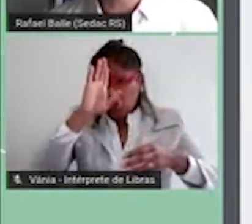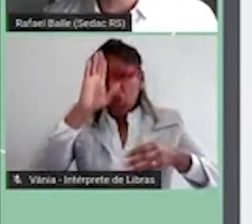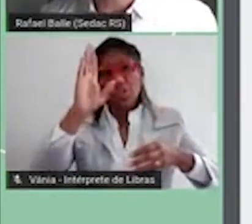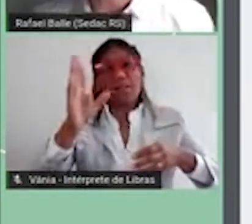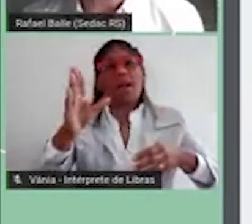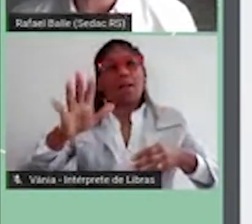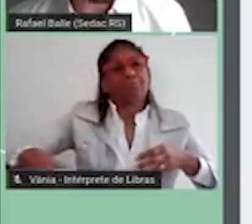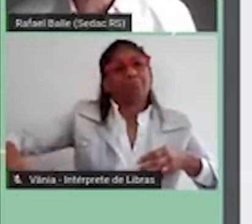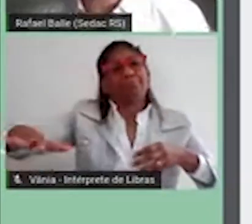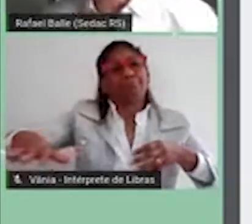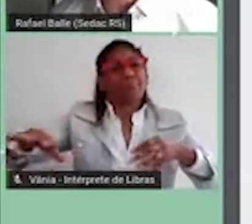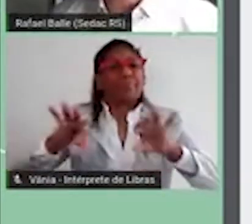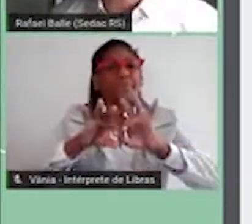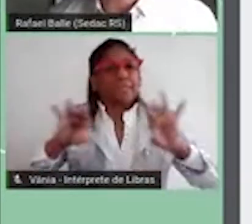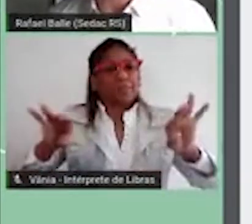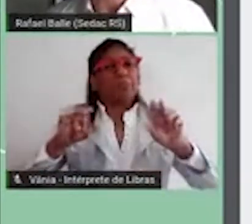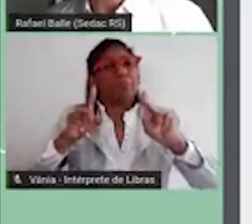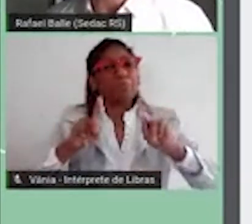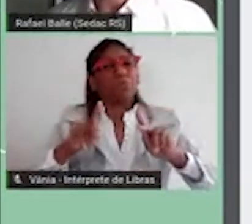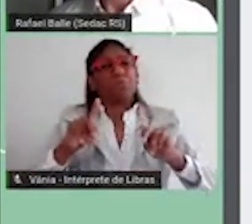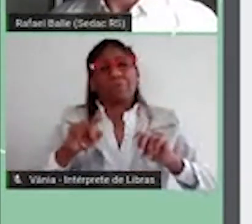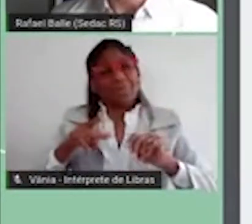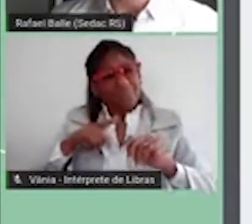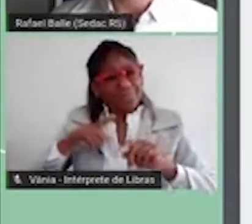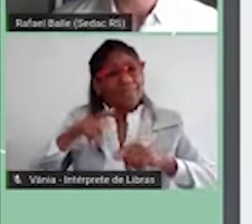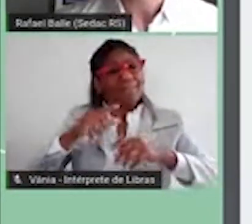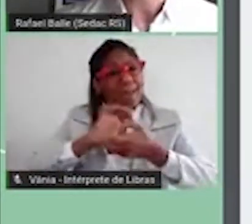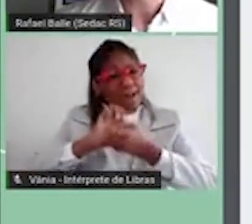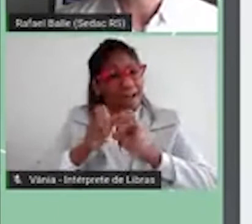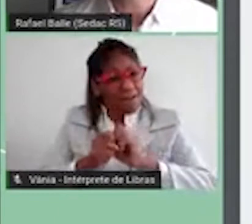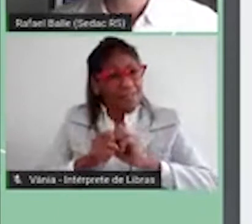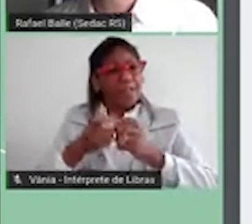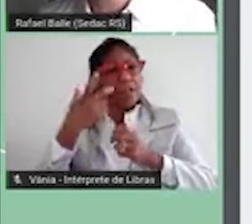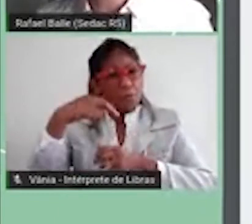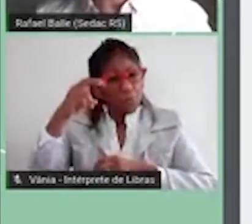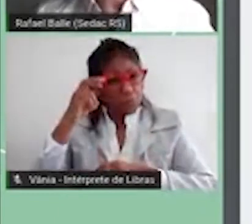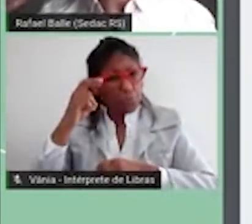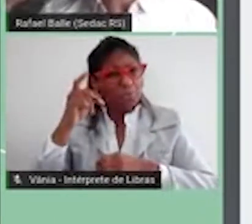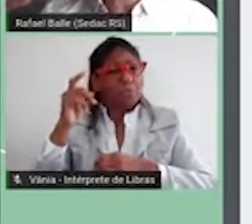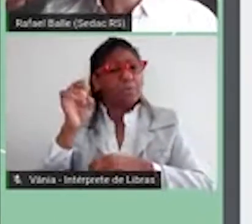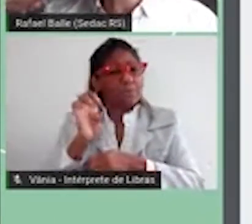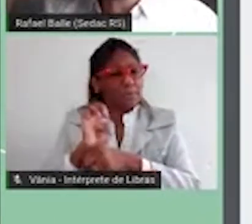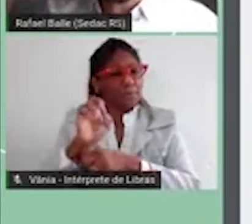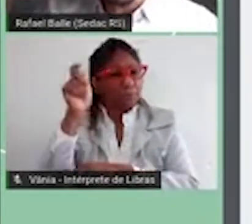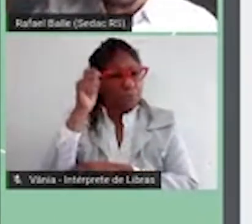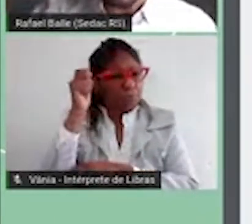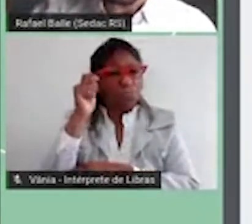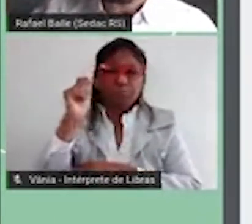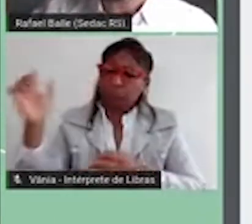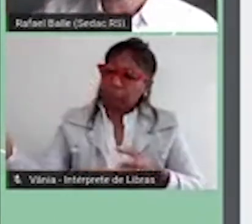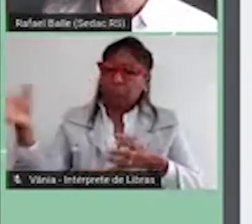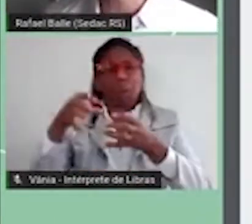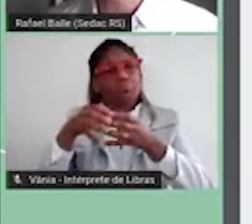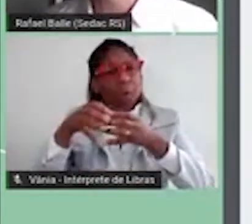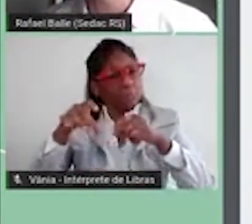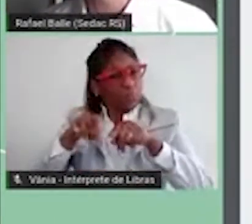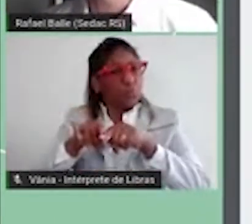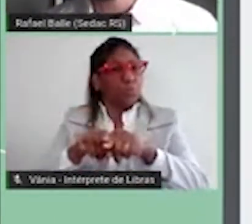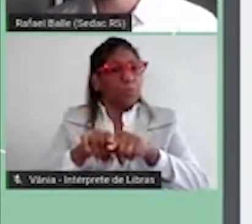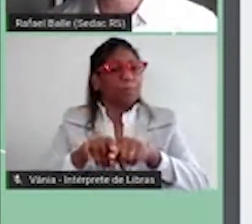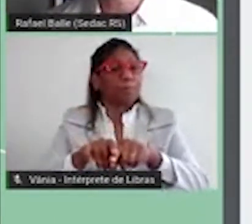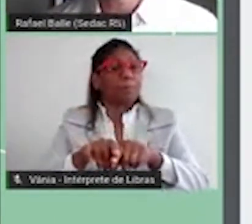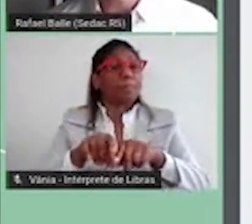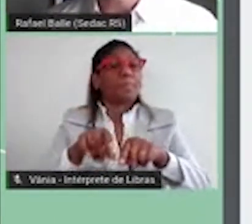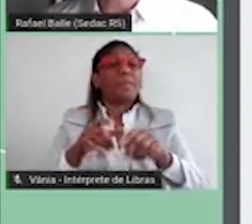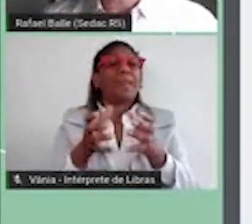nas pessoas que desenvolvem arte e cultura aqui no estado. Então, por meio dessas parcerias, a gente espera tanto conseguir um período maior para a inscrição